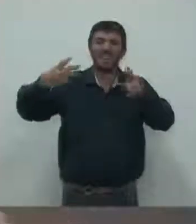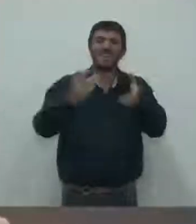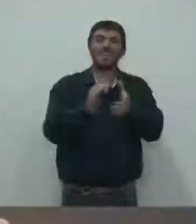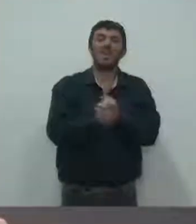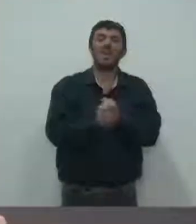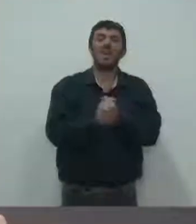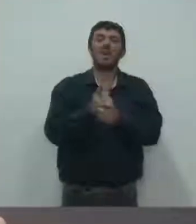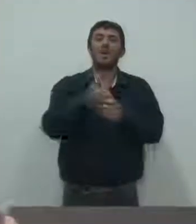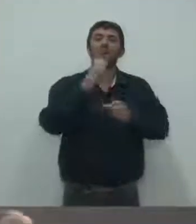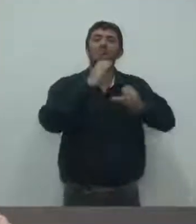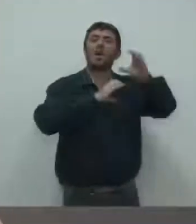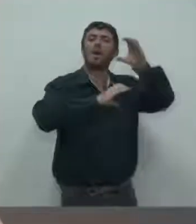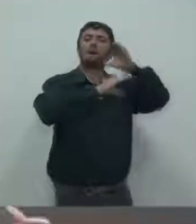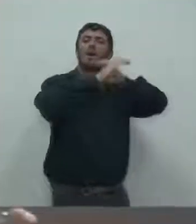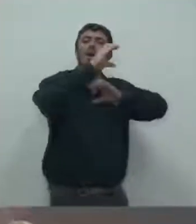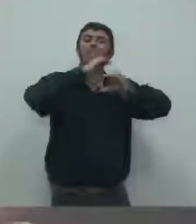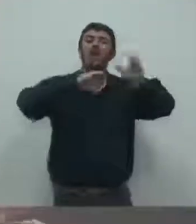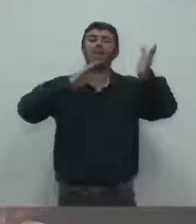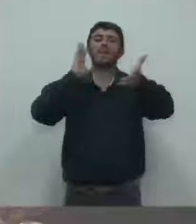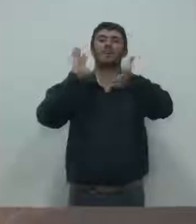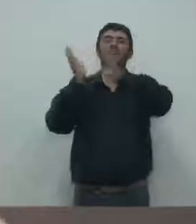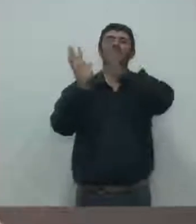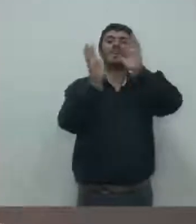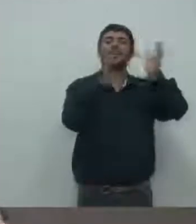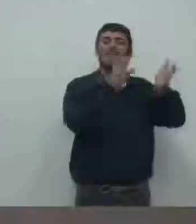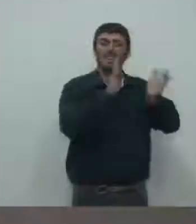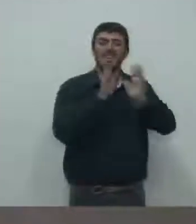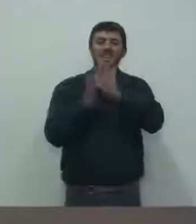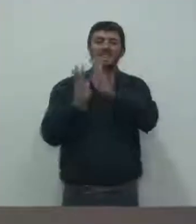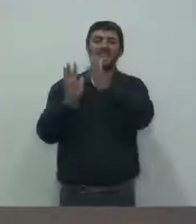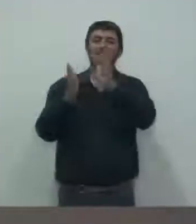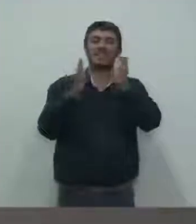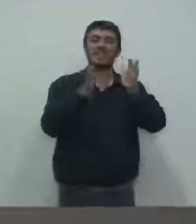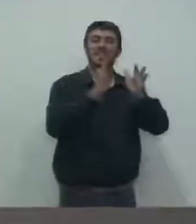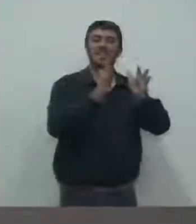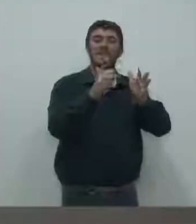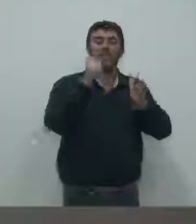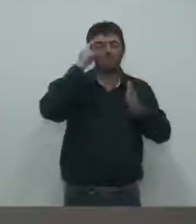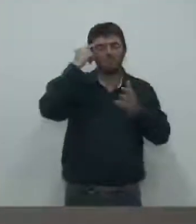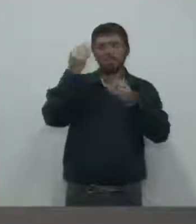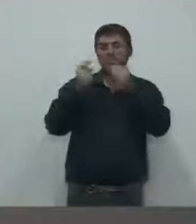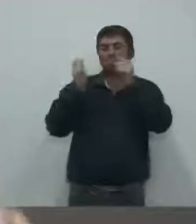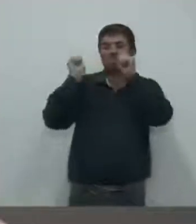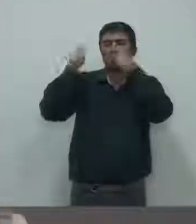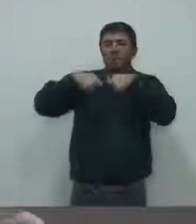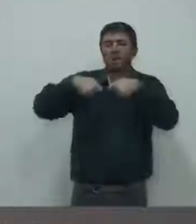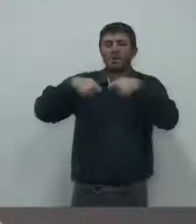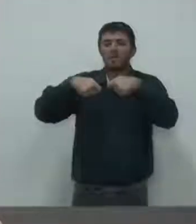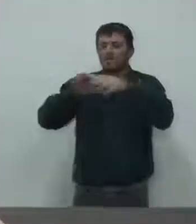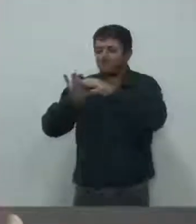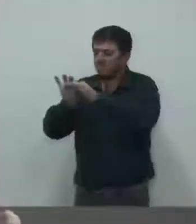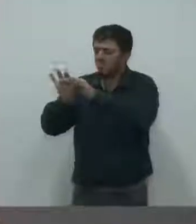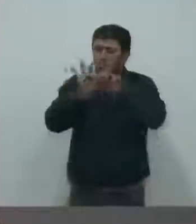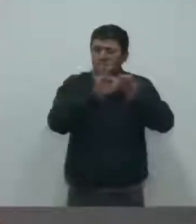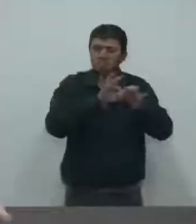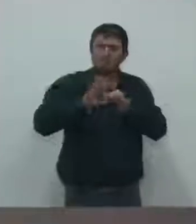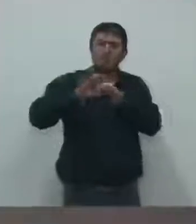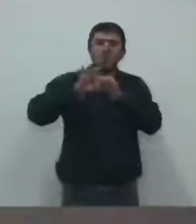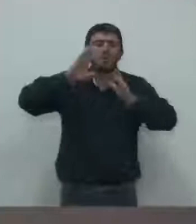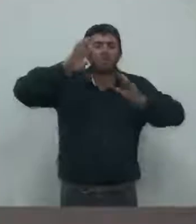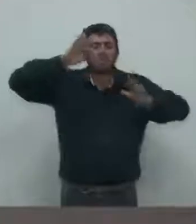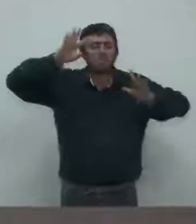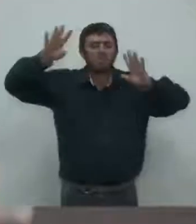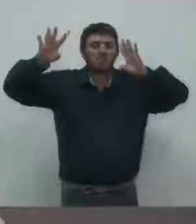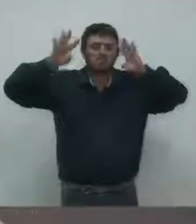traduz bem uma música que, para quem tem dúvida ainda, como é possível se reunir e pensar uma coisa melhor para a nossa